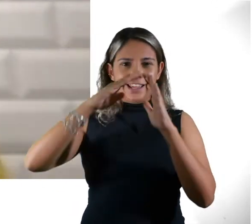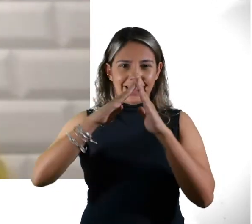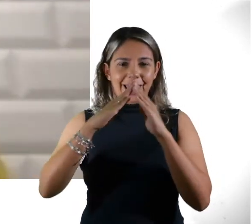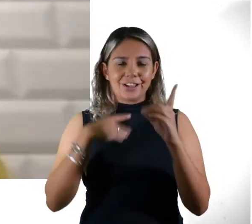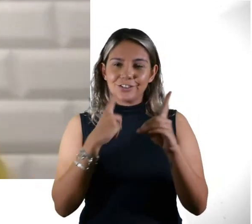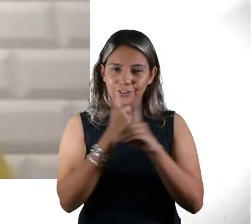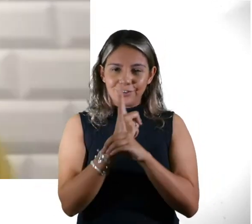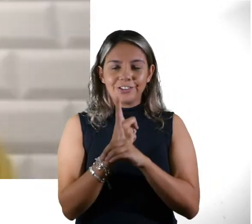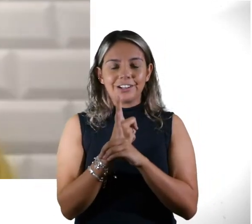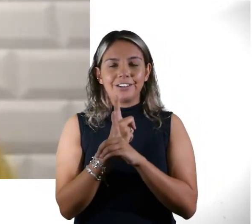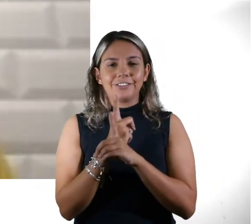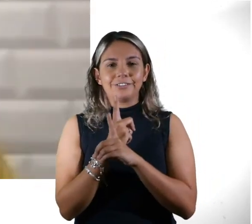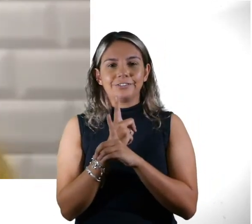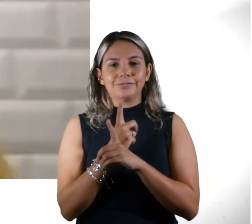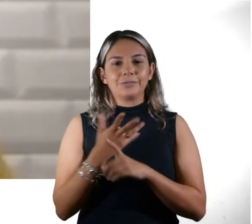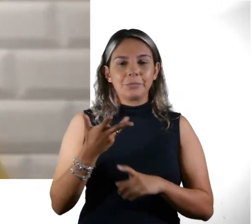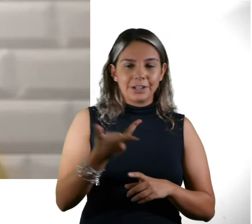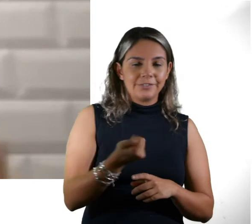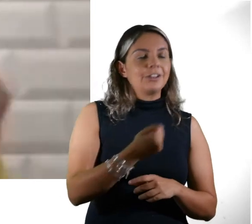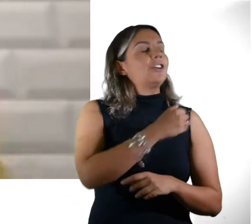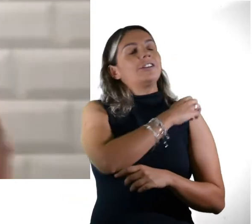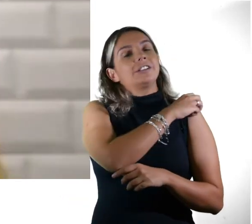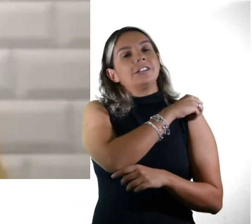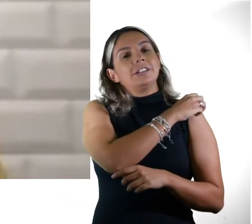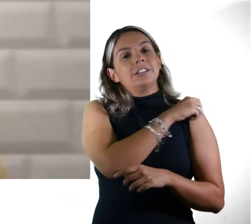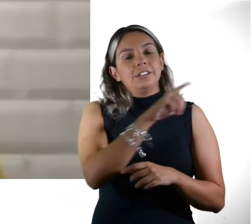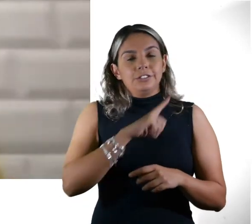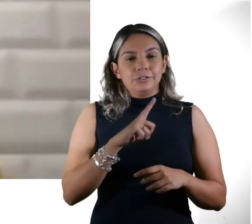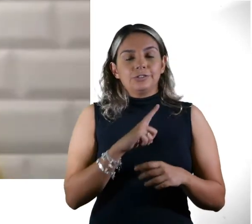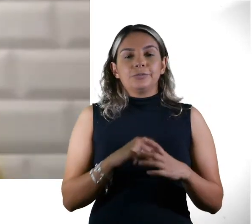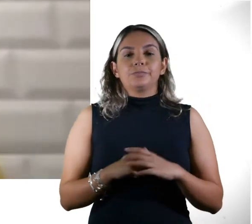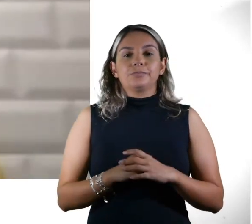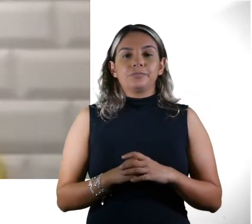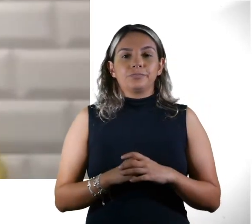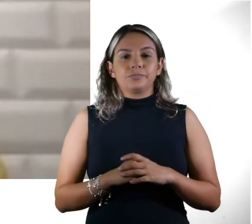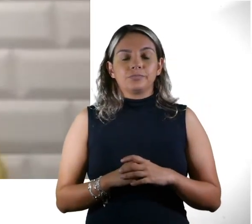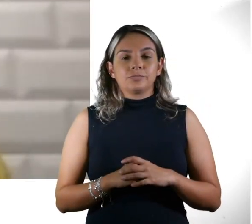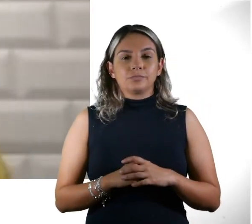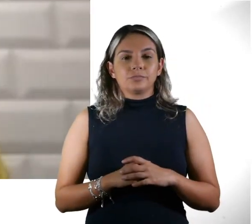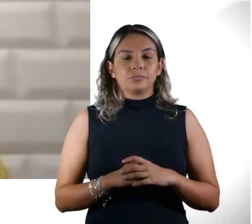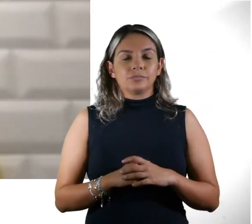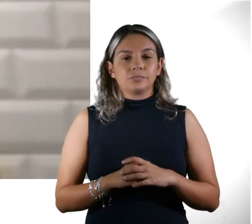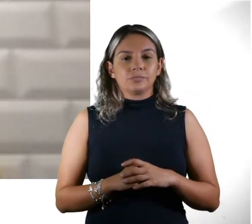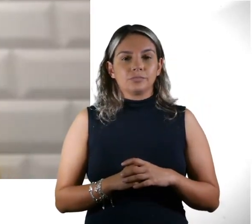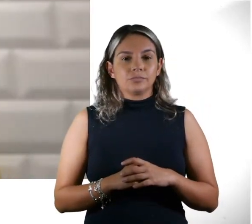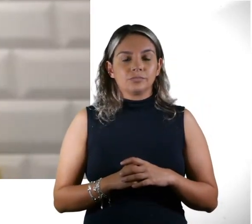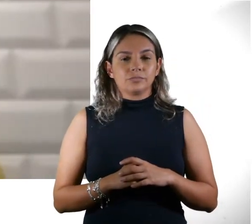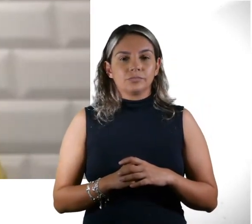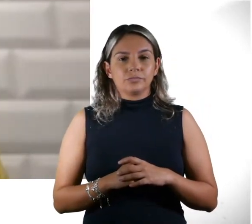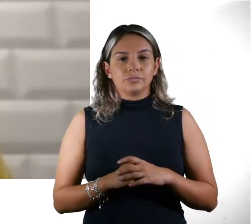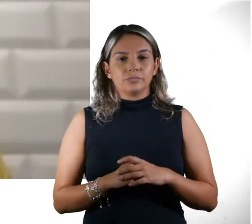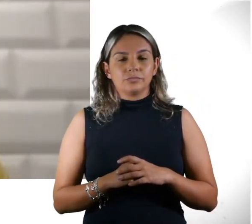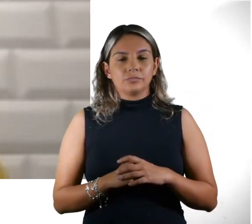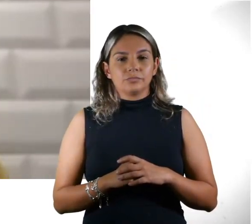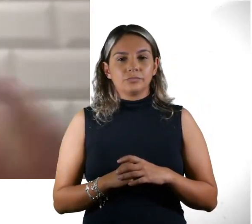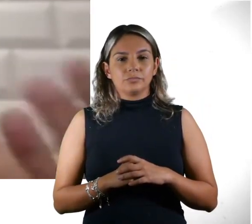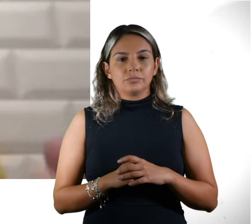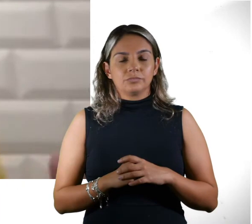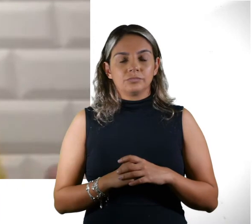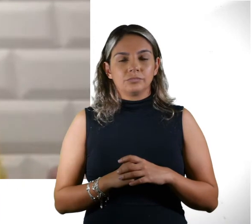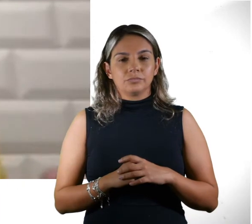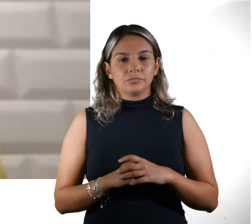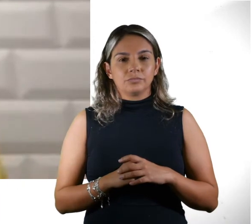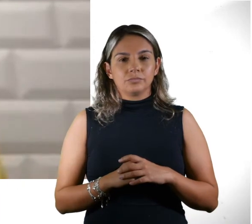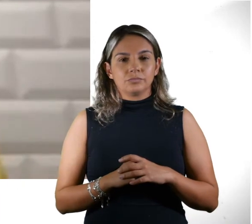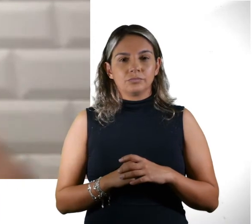negativos enormes, aliás maravilhosos, porque tinha uma definição muito grande. E comecei a